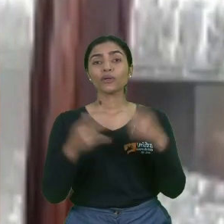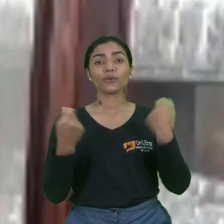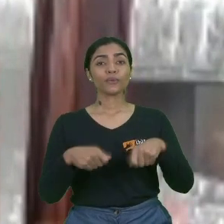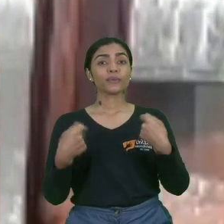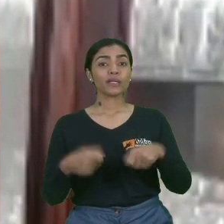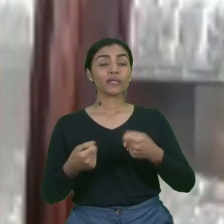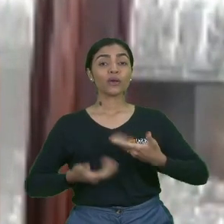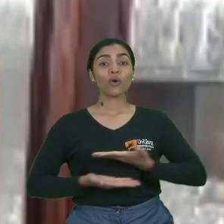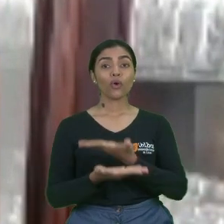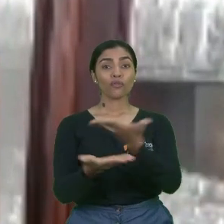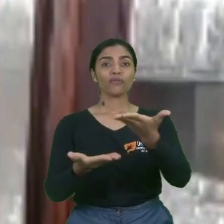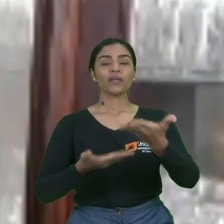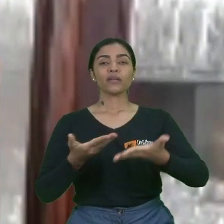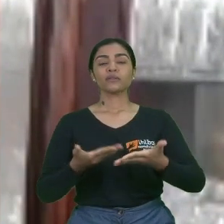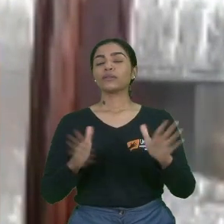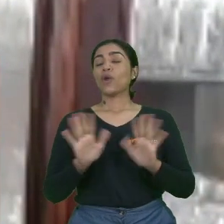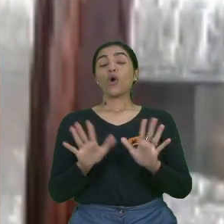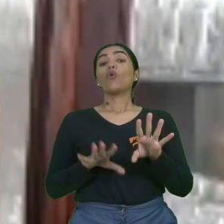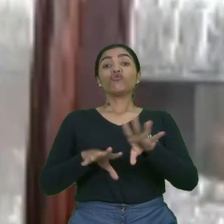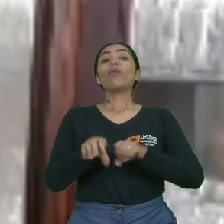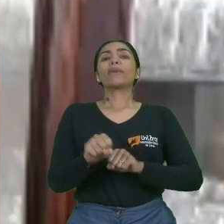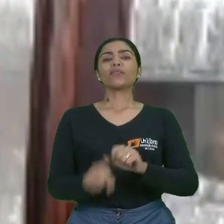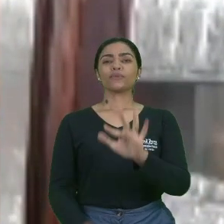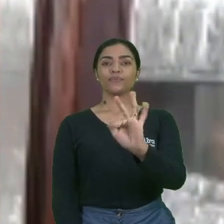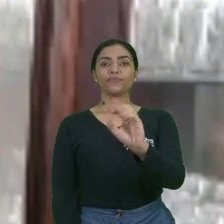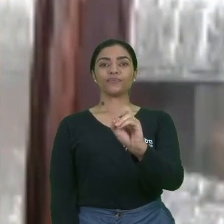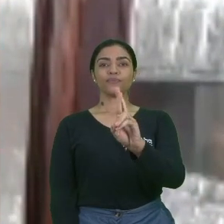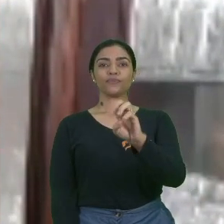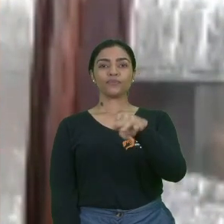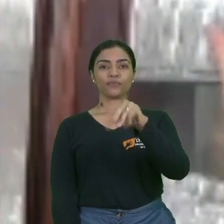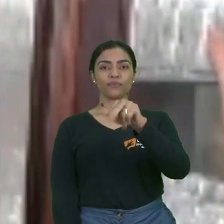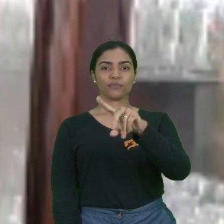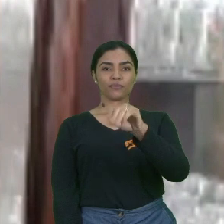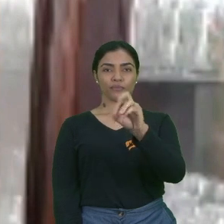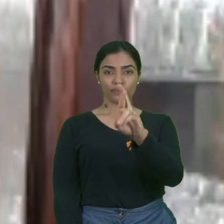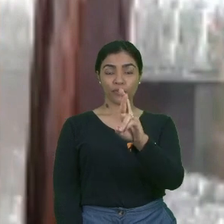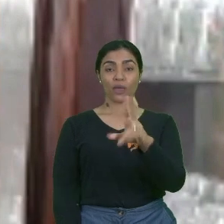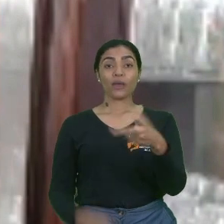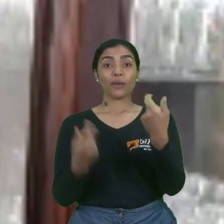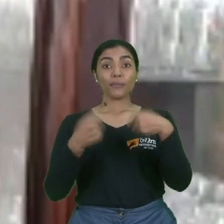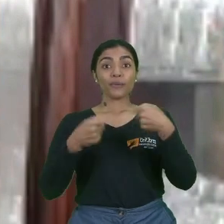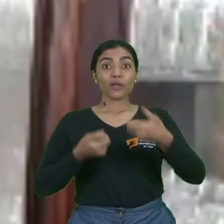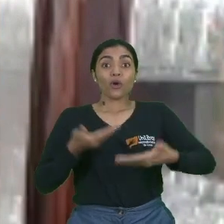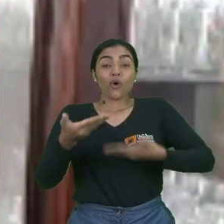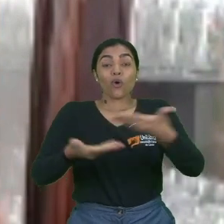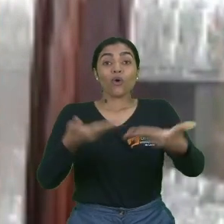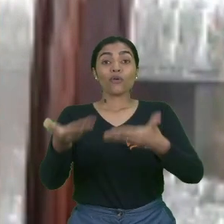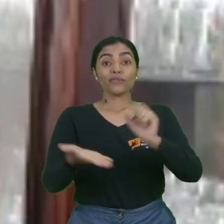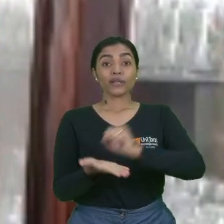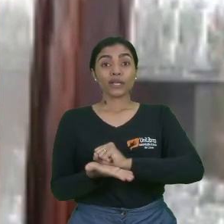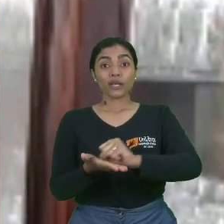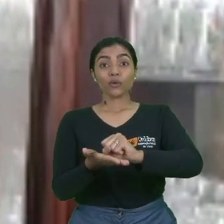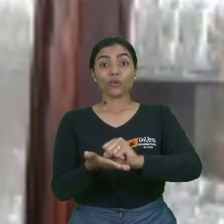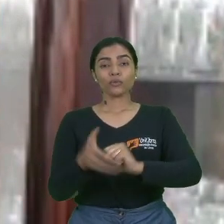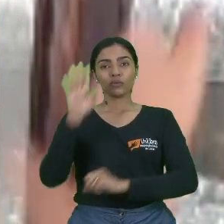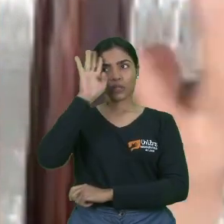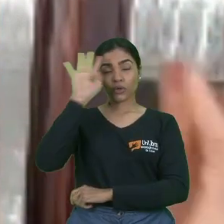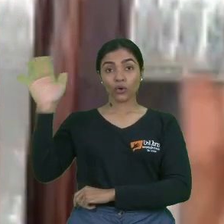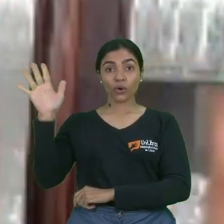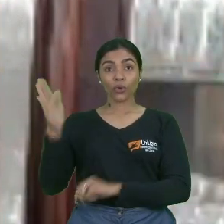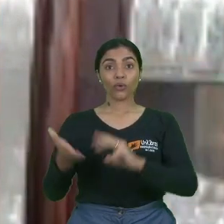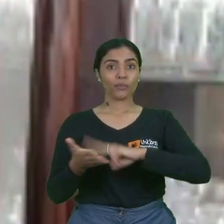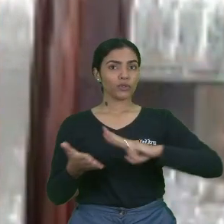oferecer formador o que cursos teóricos metodológicos e redação